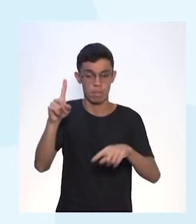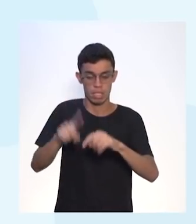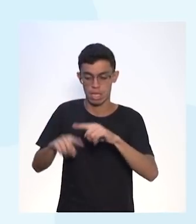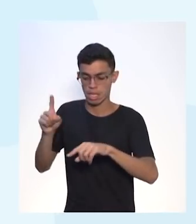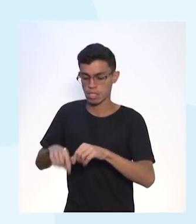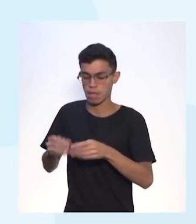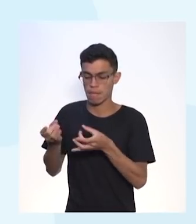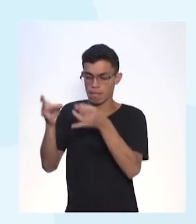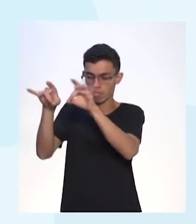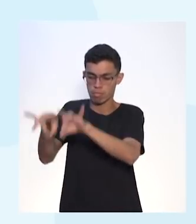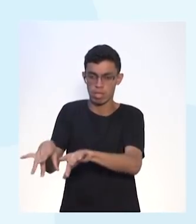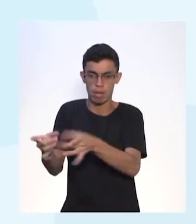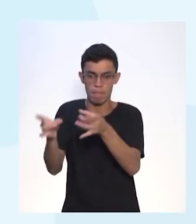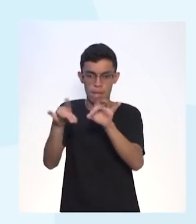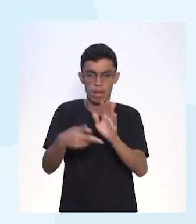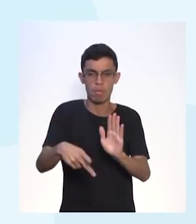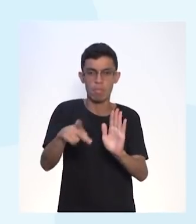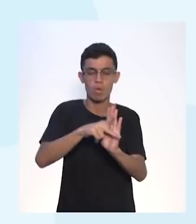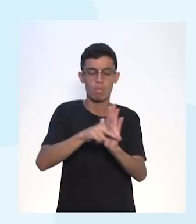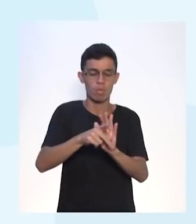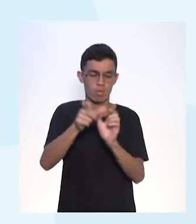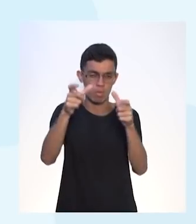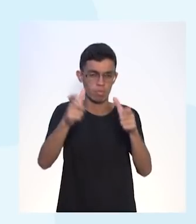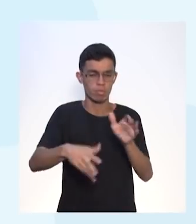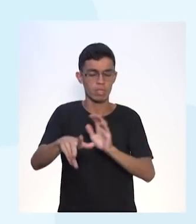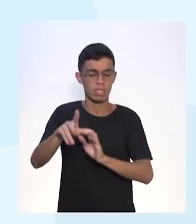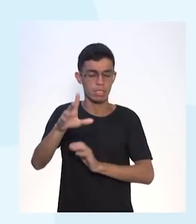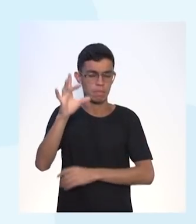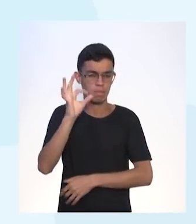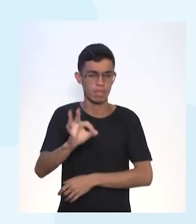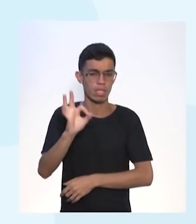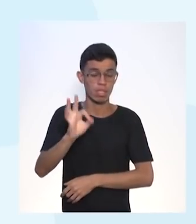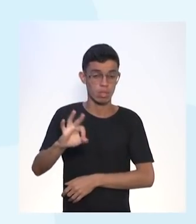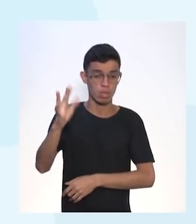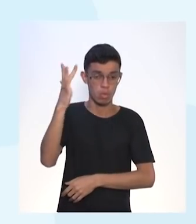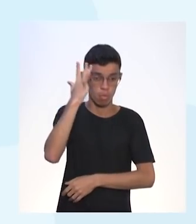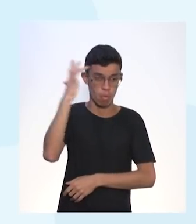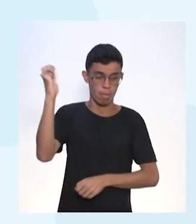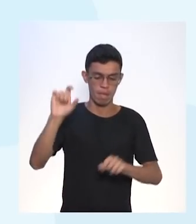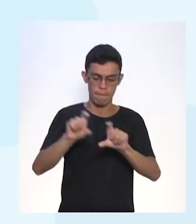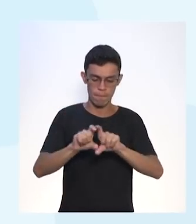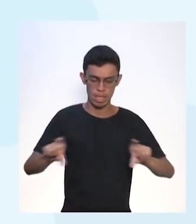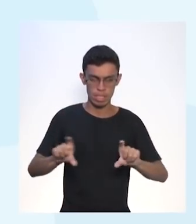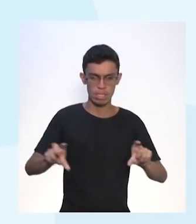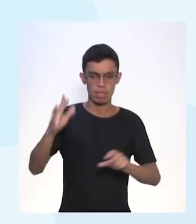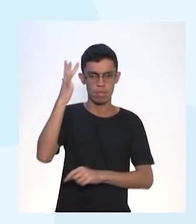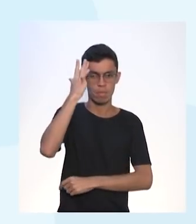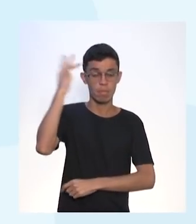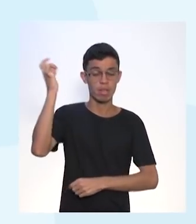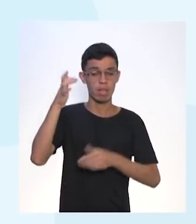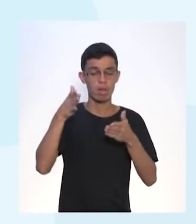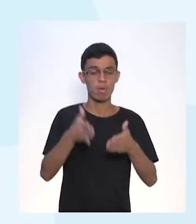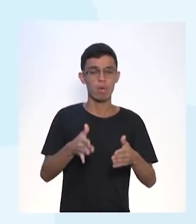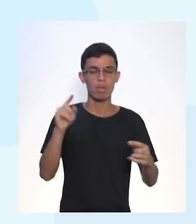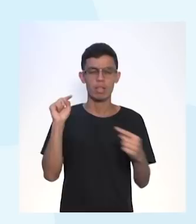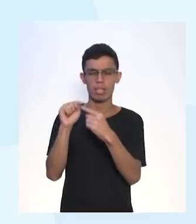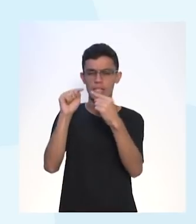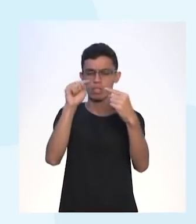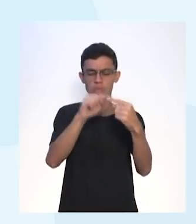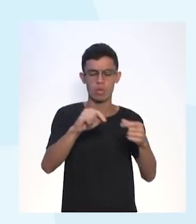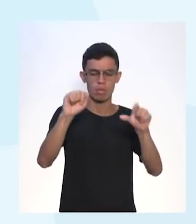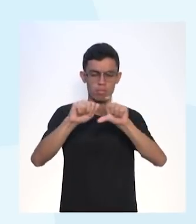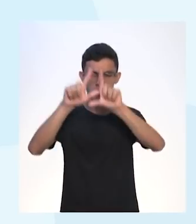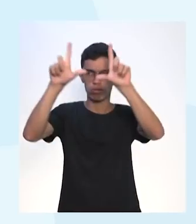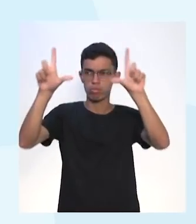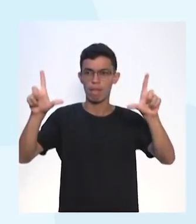E embaixo disso, nós temos o amanhã é agora. Façam uma associação, então, desse cartaz